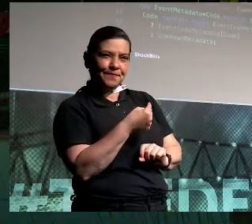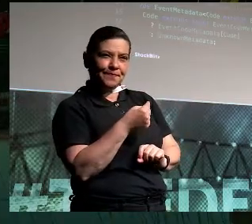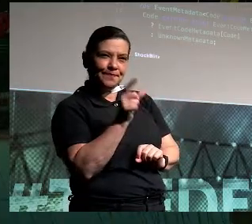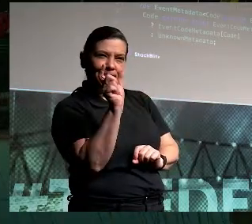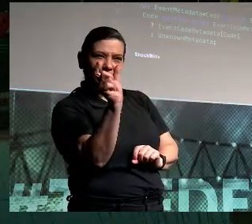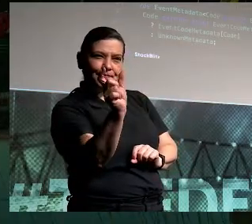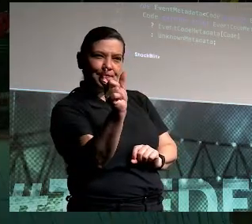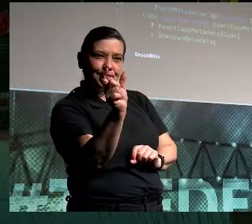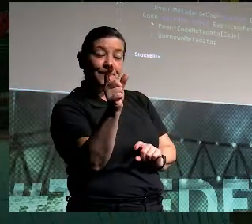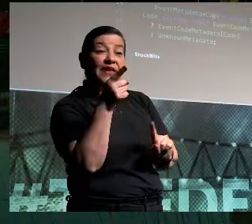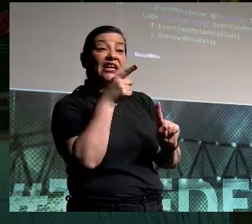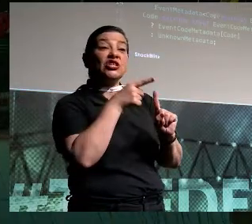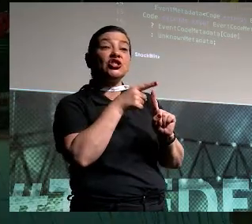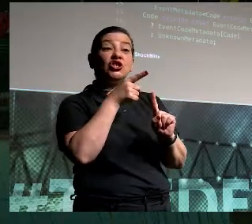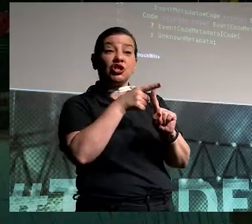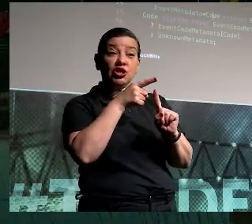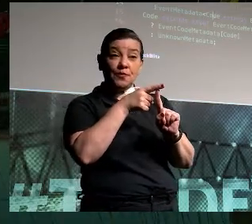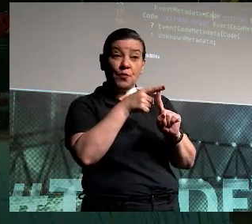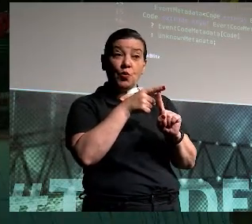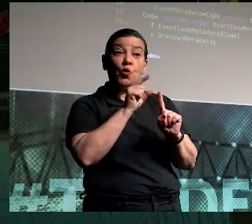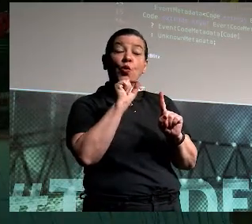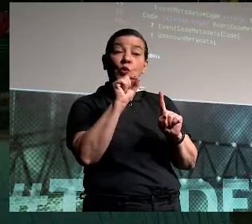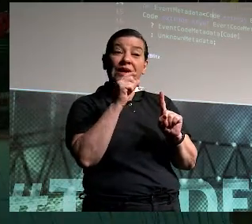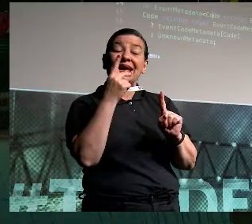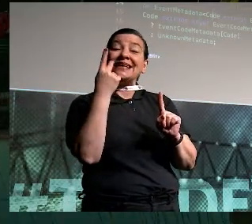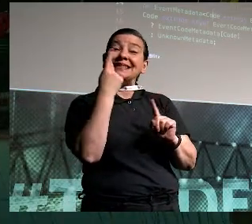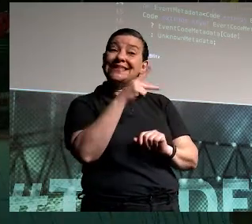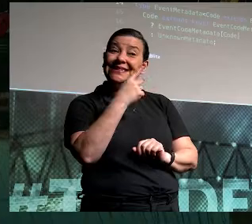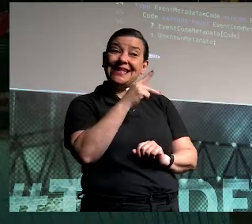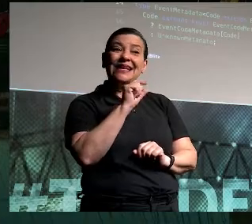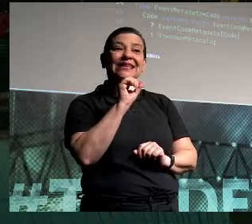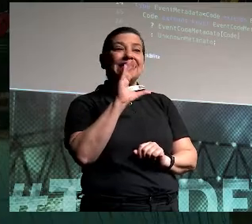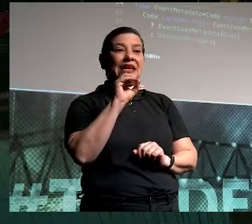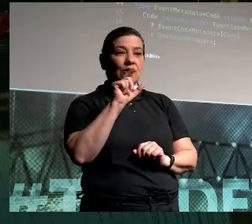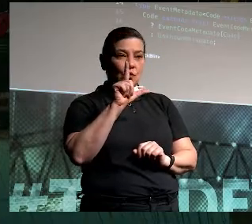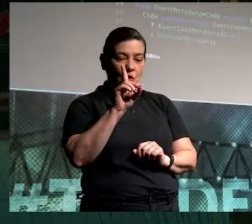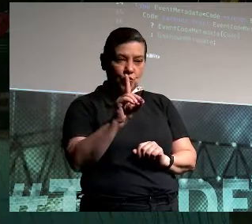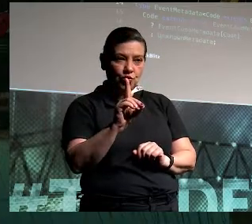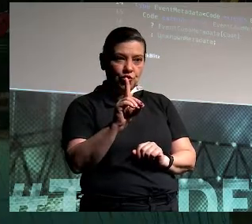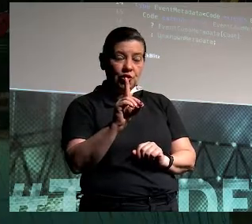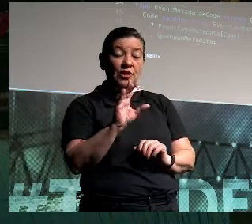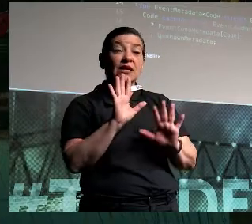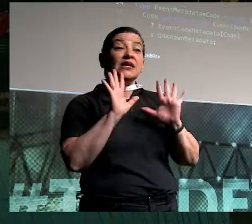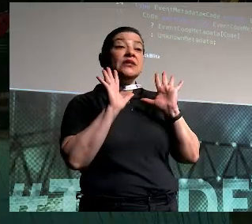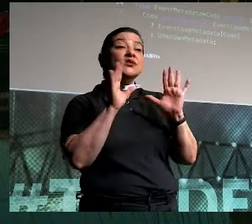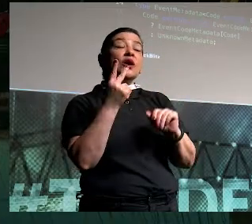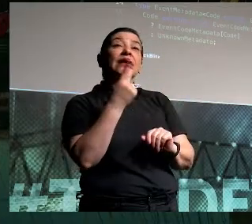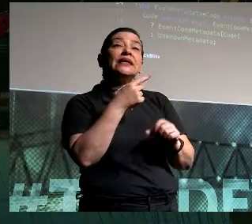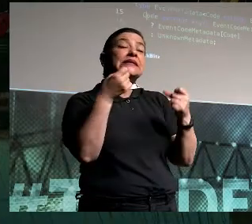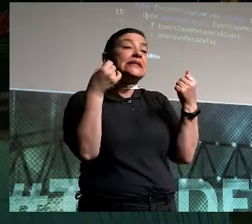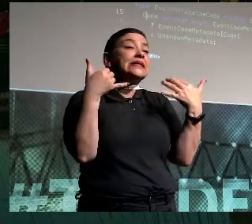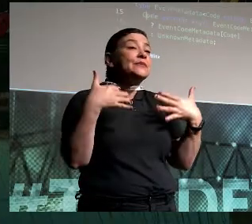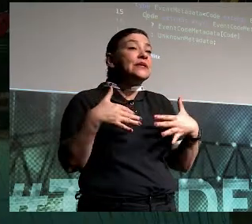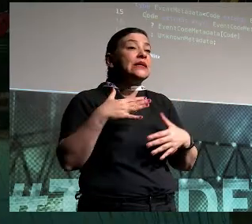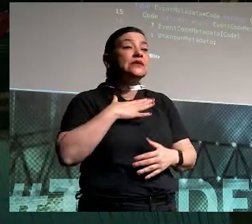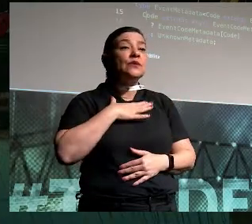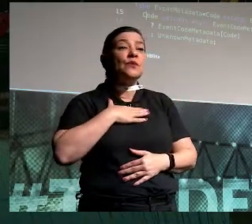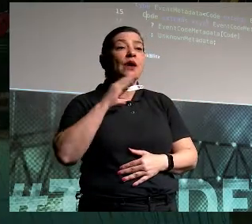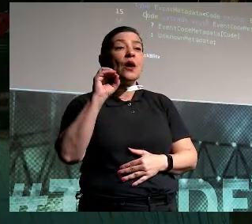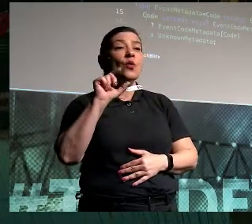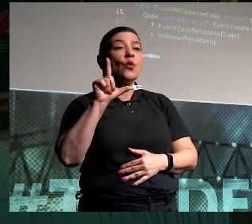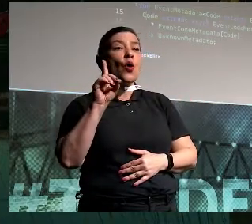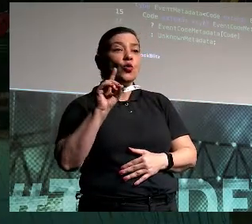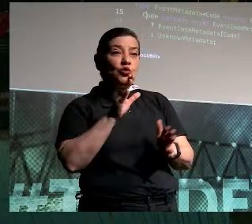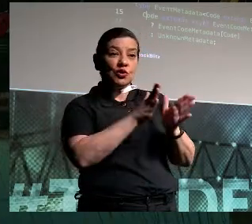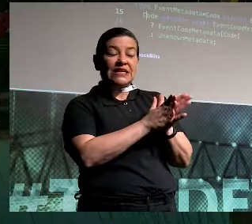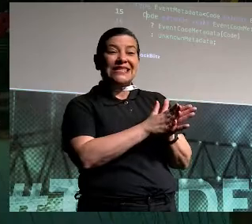um tipo que tem o seu próprio tipo code, que também dá um extends no event code, só que ele está falando, olha, se esse meu code ele